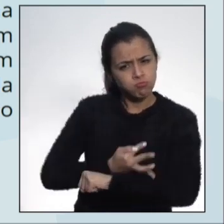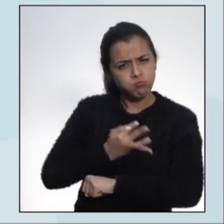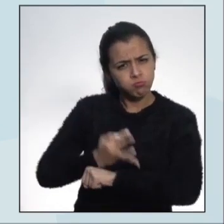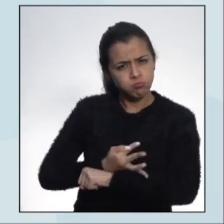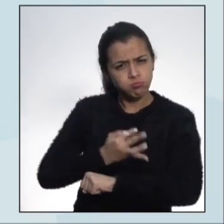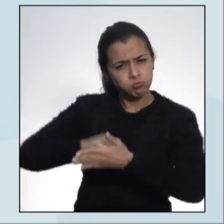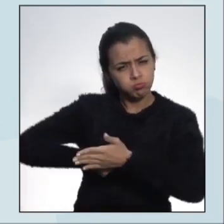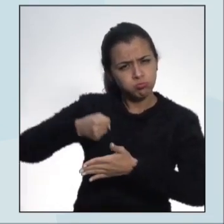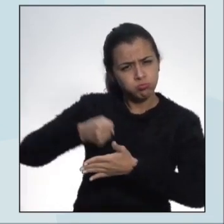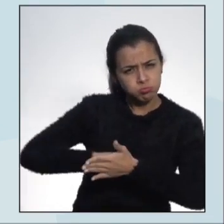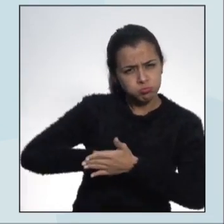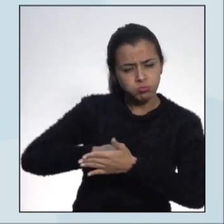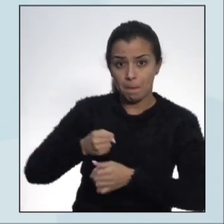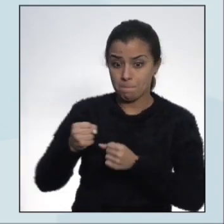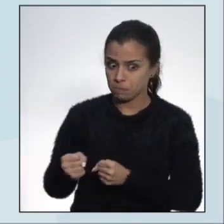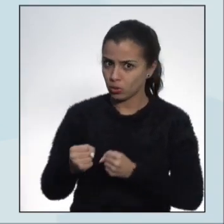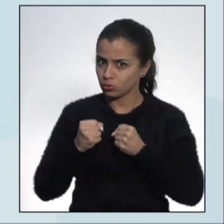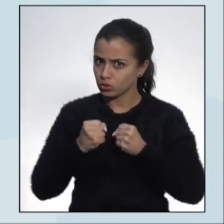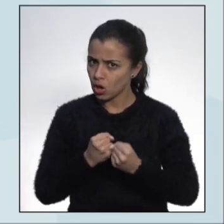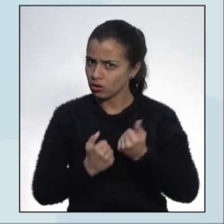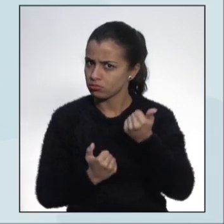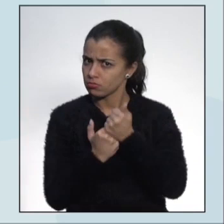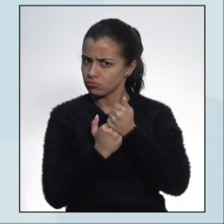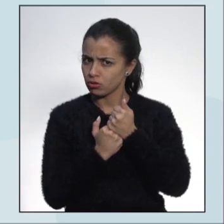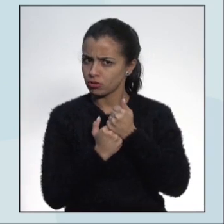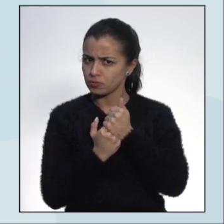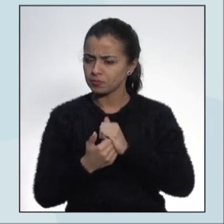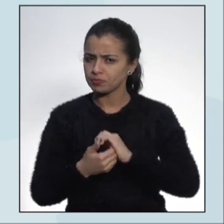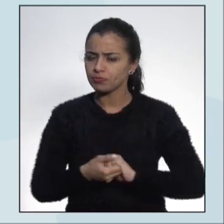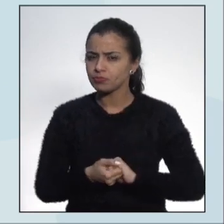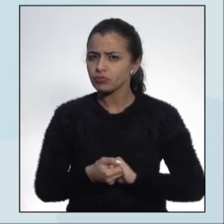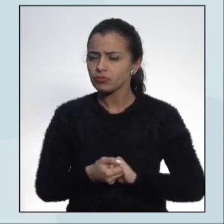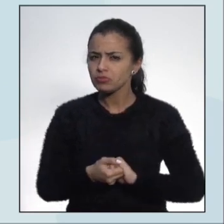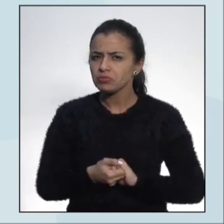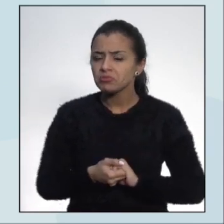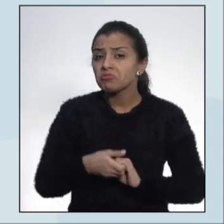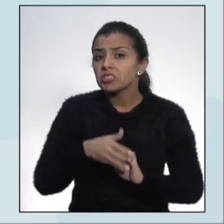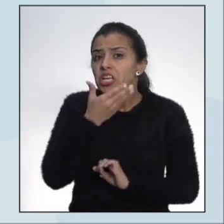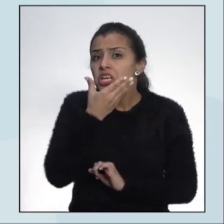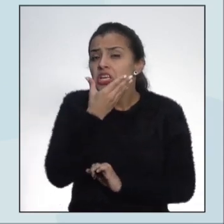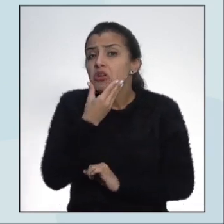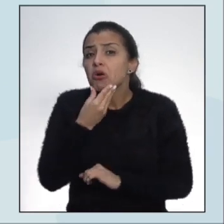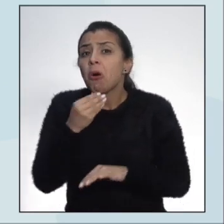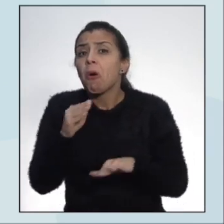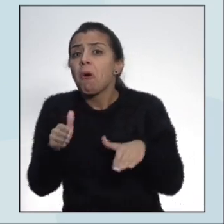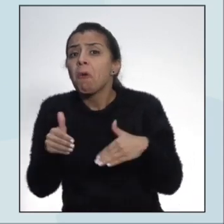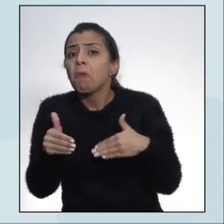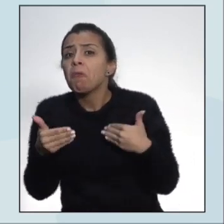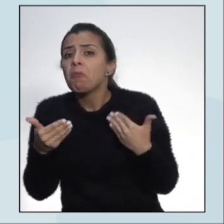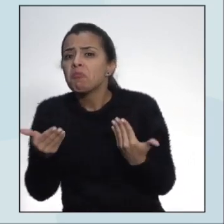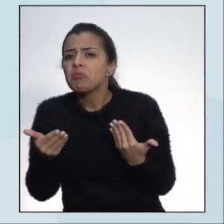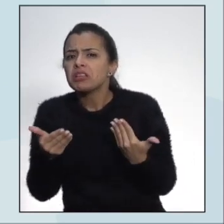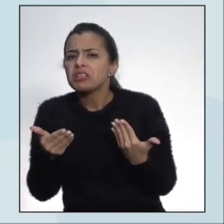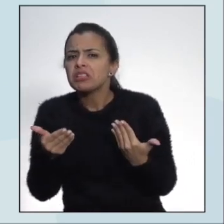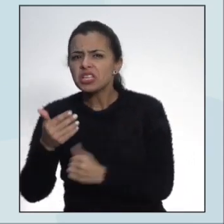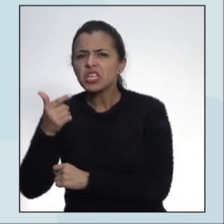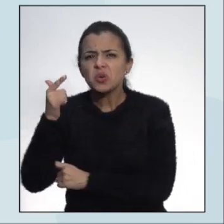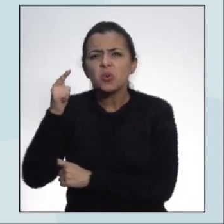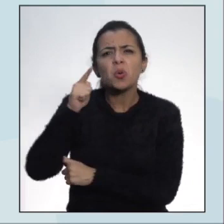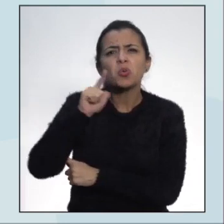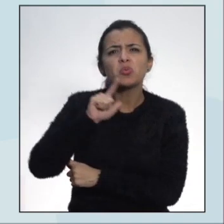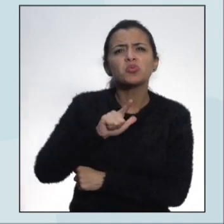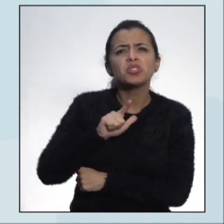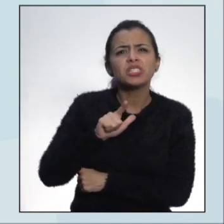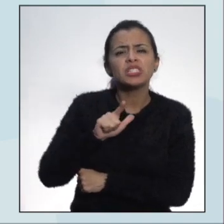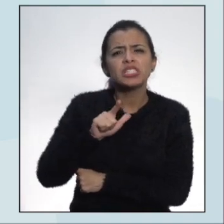poderosos auxiliares. Qual o homem que, resolvido a empregar todos os meios, não consegue